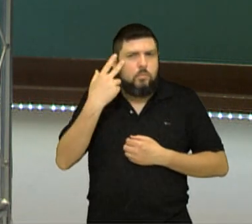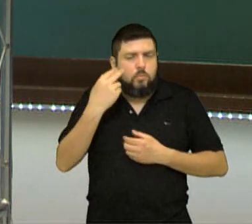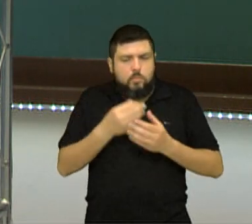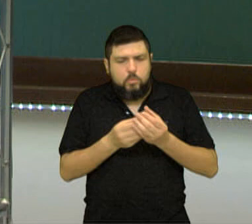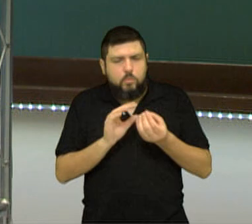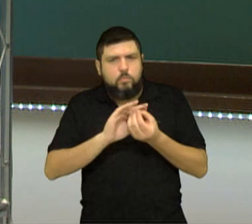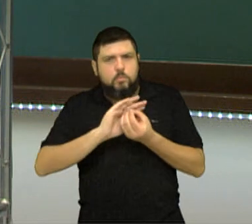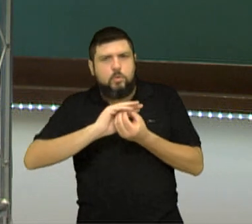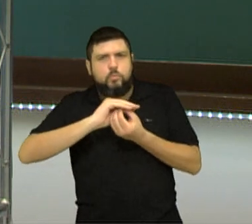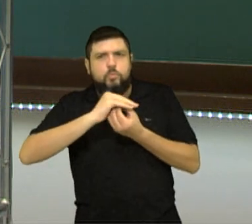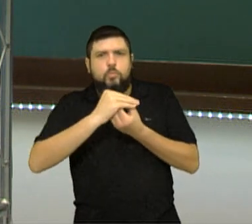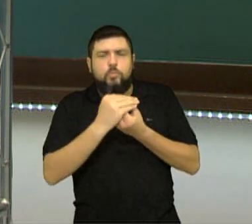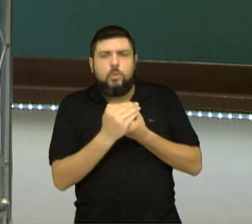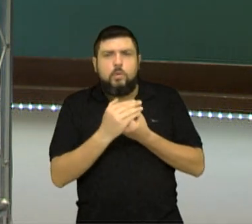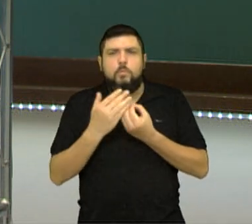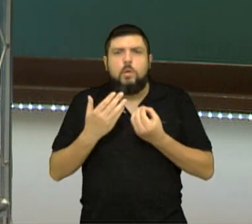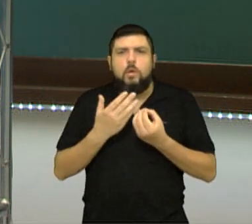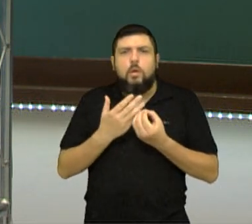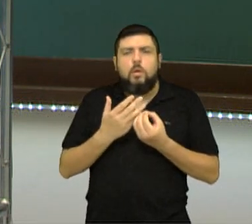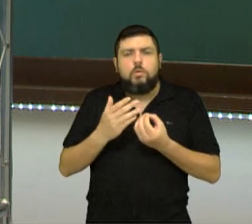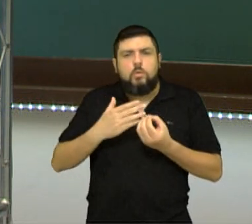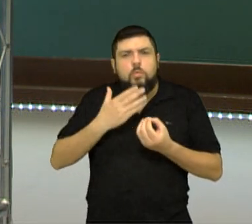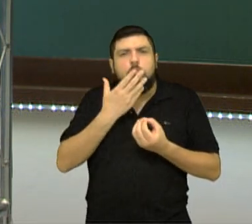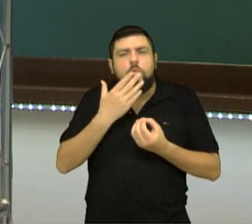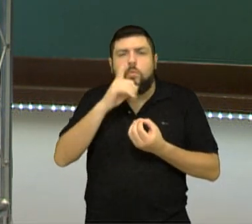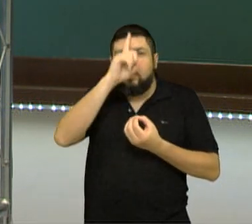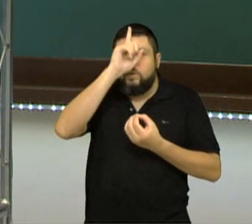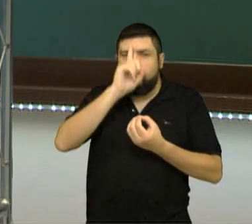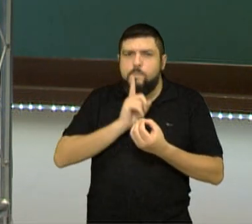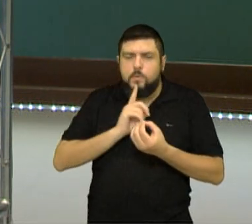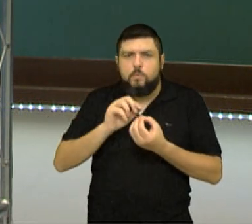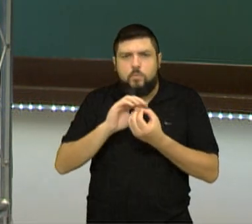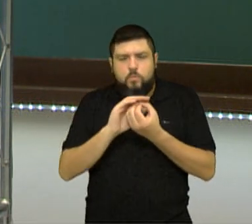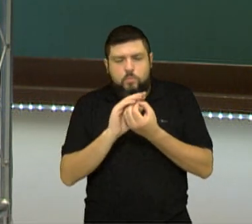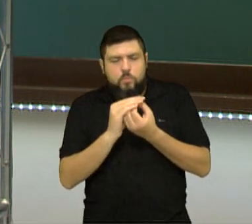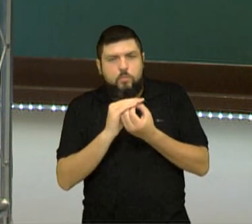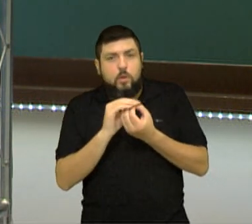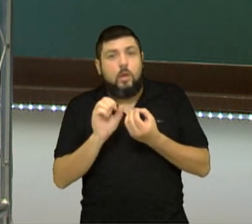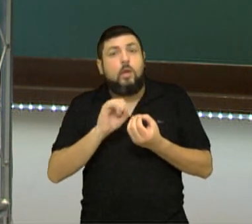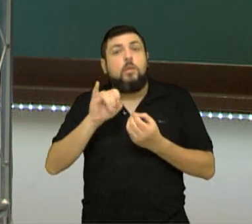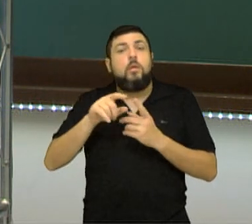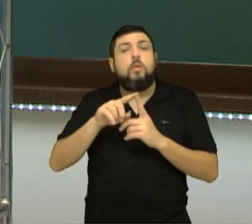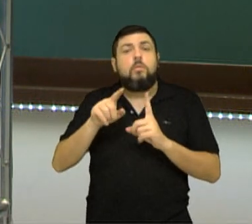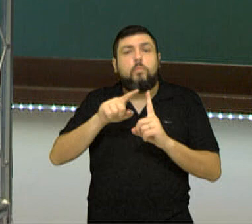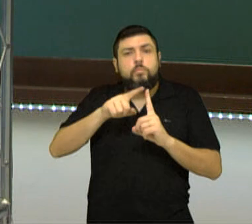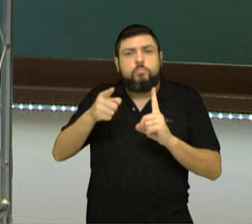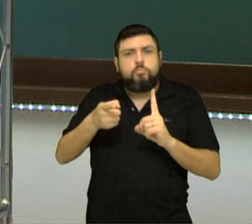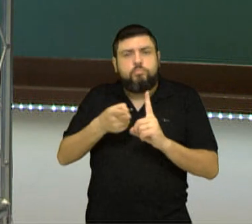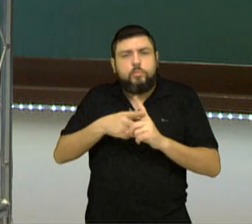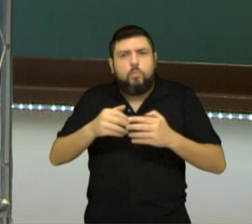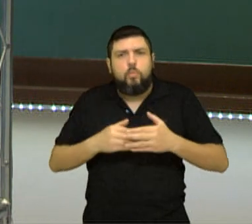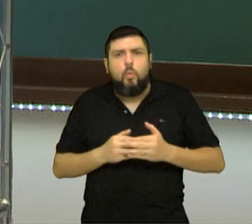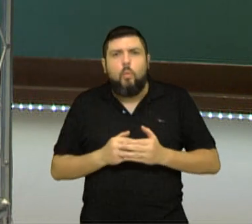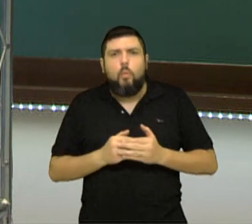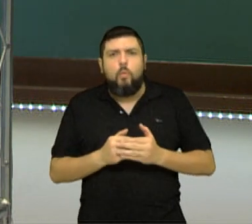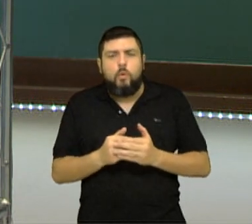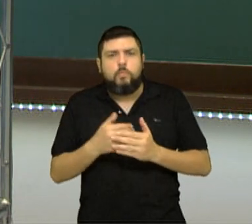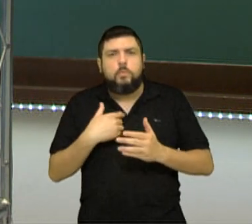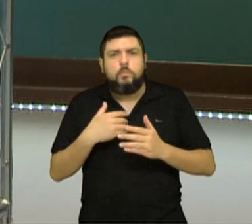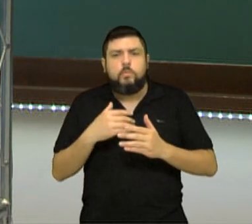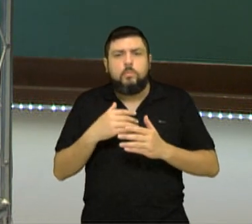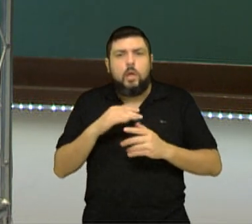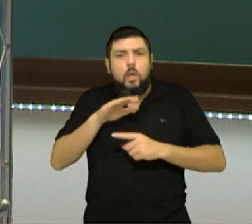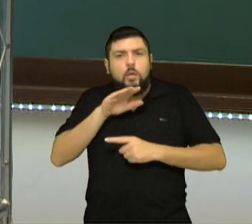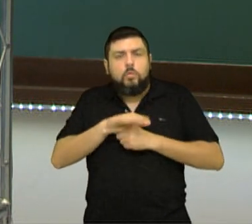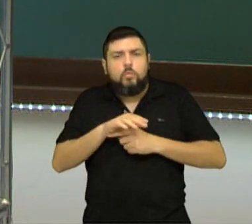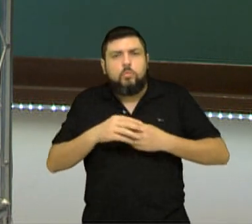gente vai chamar ele de corpo amarelo ou corpo lúteo, que caso haja a gravidez, ele vai ajudar, né, através de hormônios, mandando